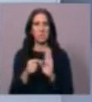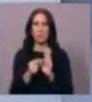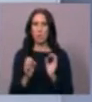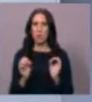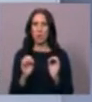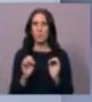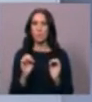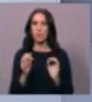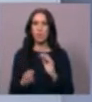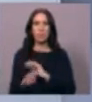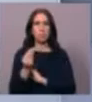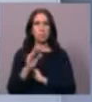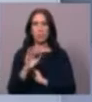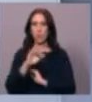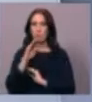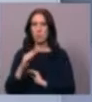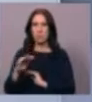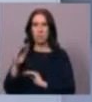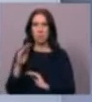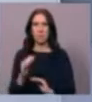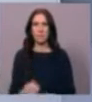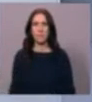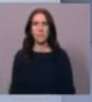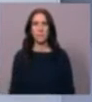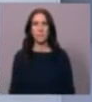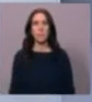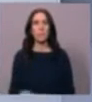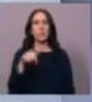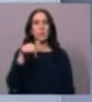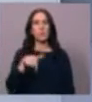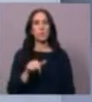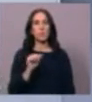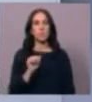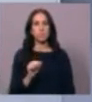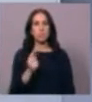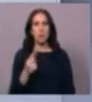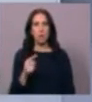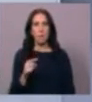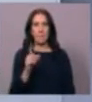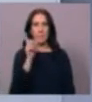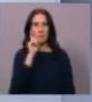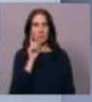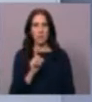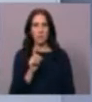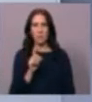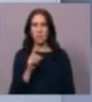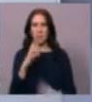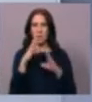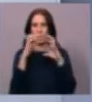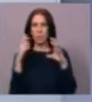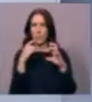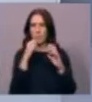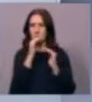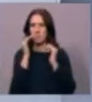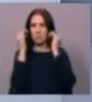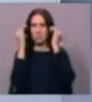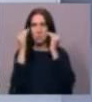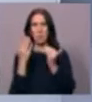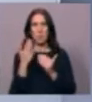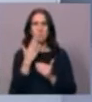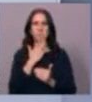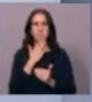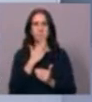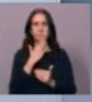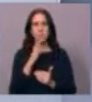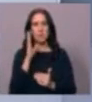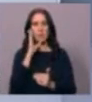exceto na Serra. Para a região sul, temos então aqui um dia com o céu geralmente muito nublado, para agora ainda com algumas abertas, gradualmente